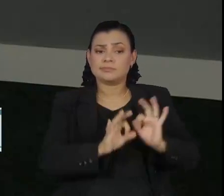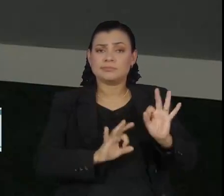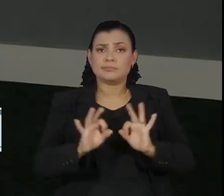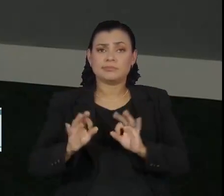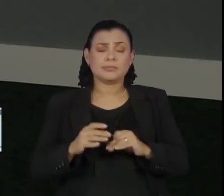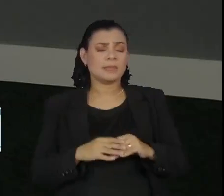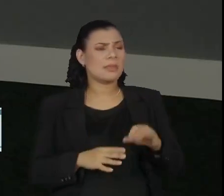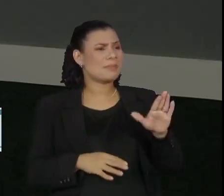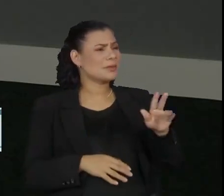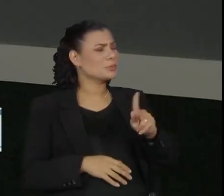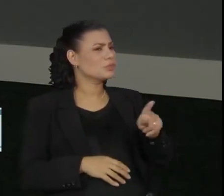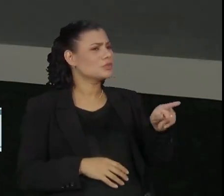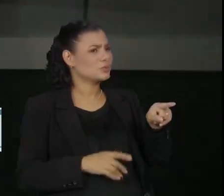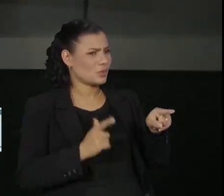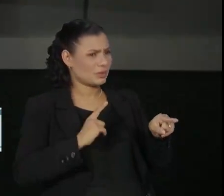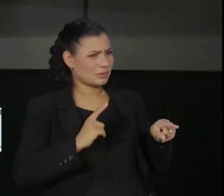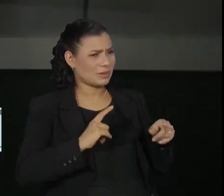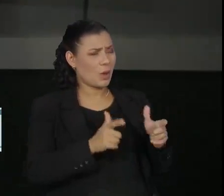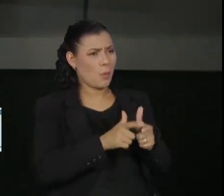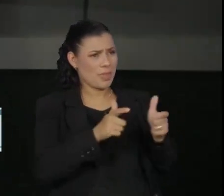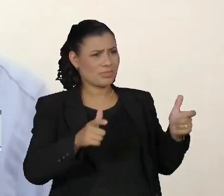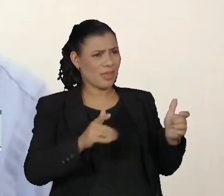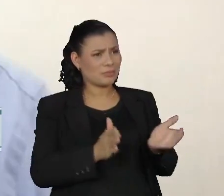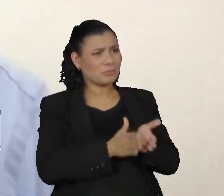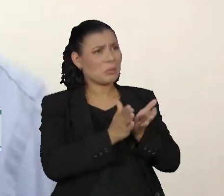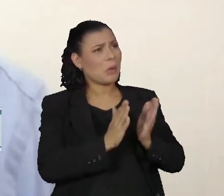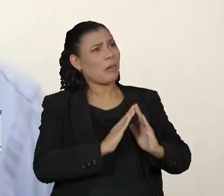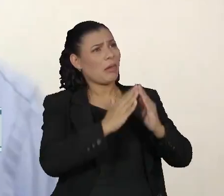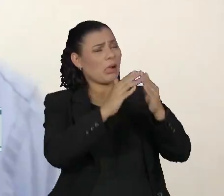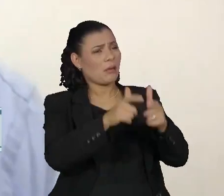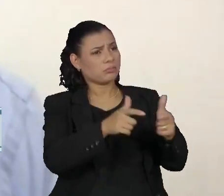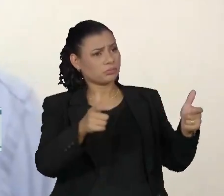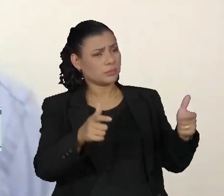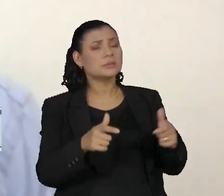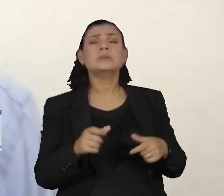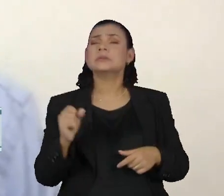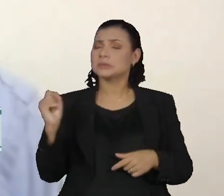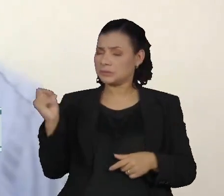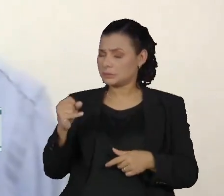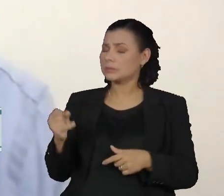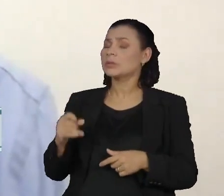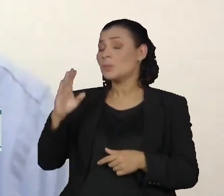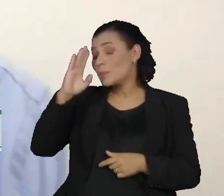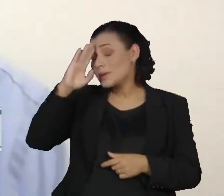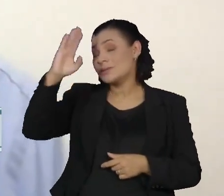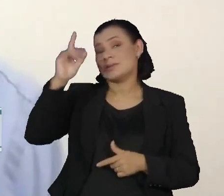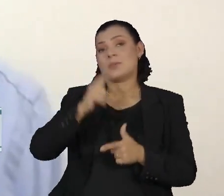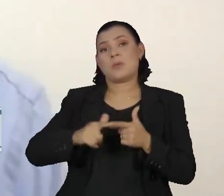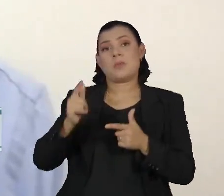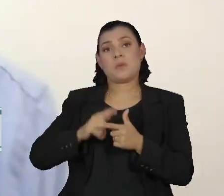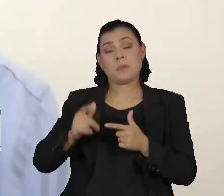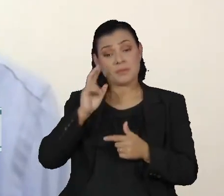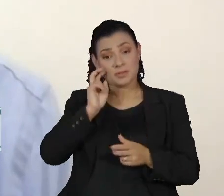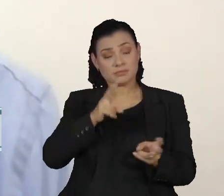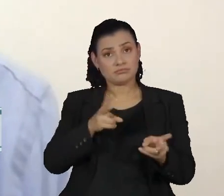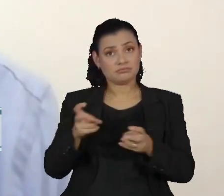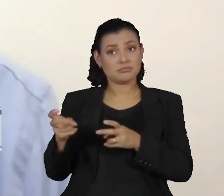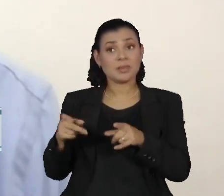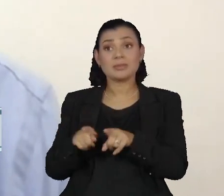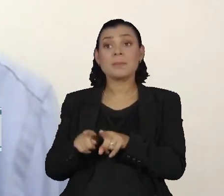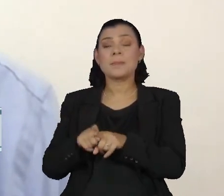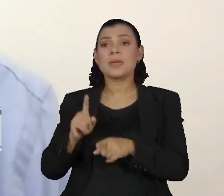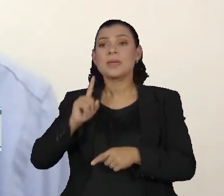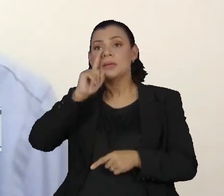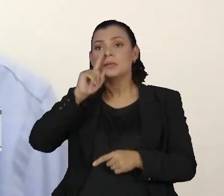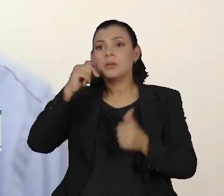essa vulnerabilidade tem aumentado? Tem aumentado. E esse é justamente um problema dos desastres, porque quando falamos de risco